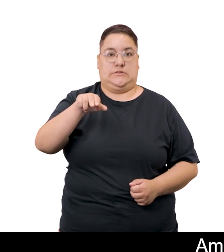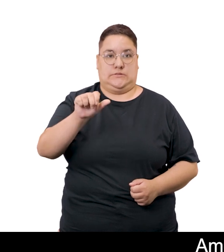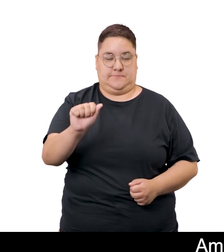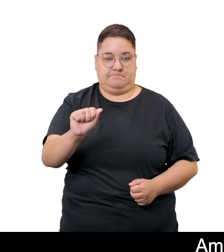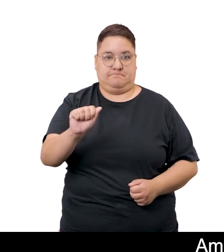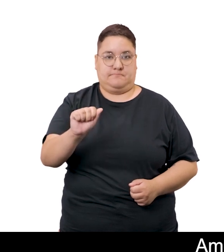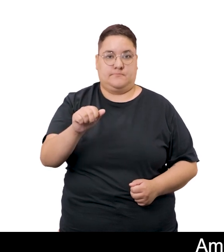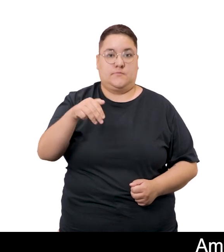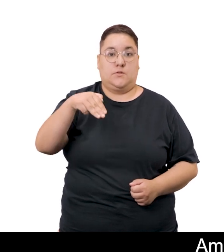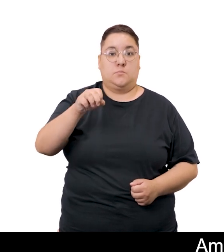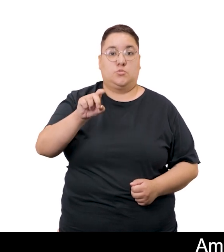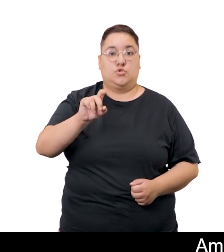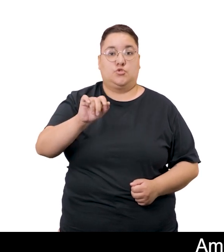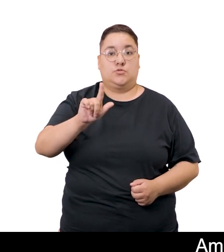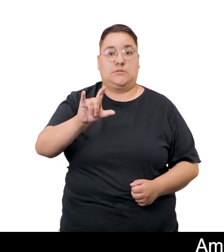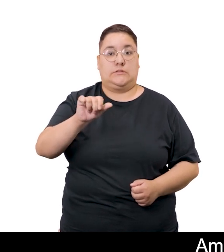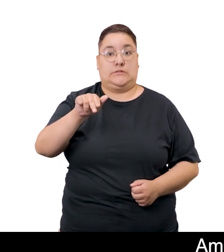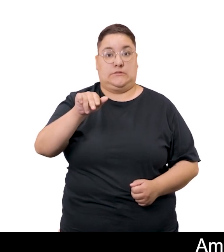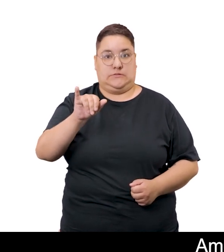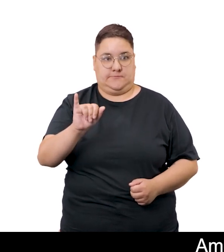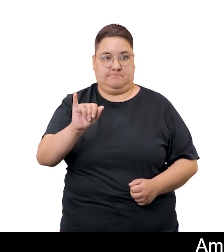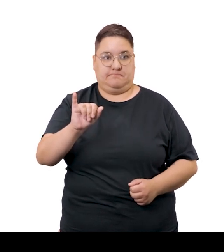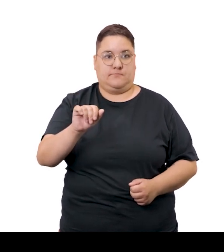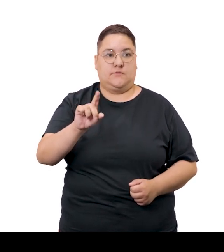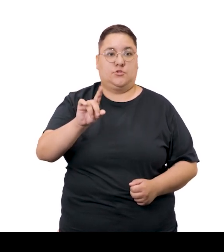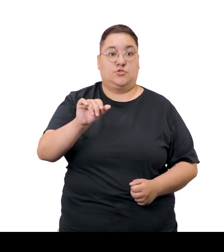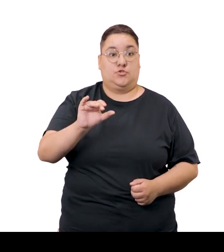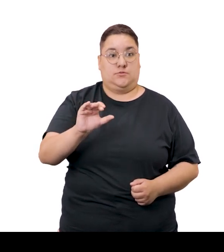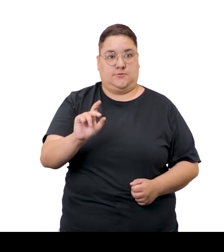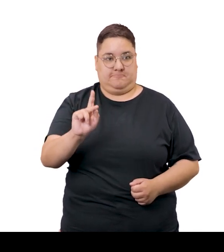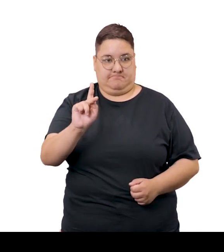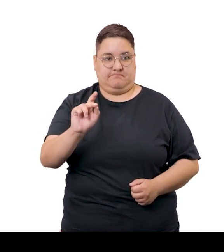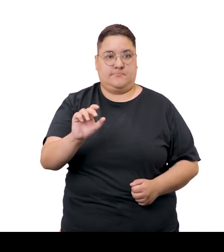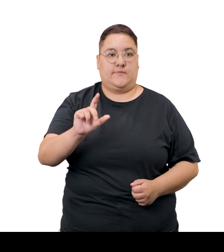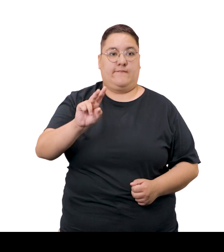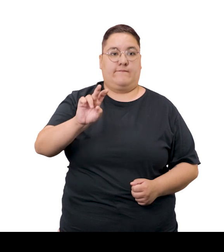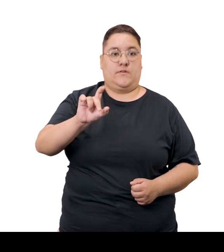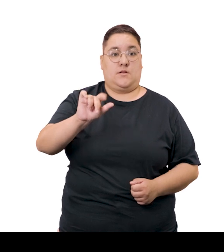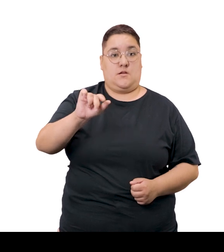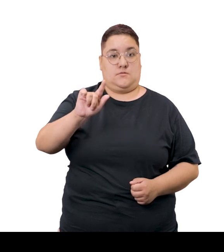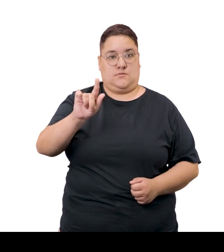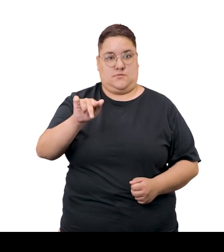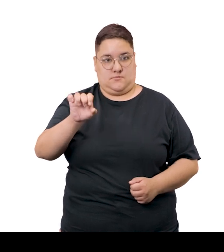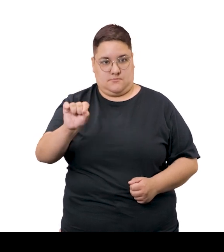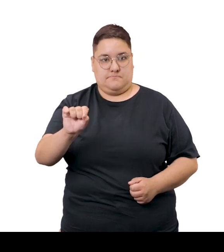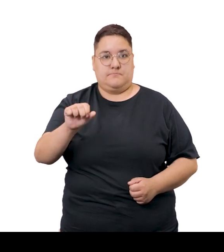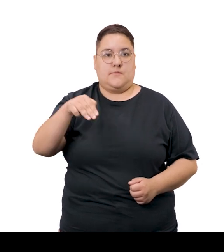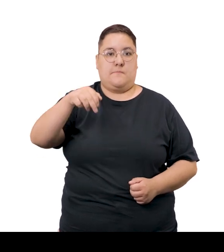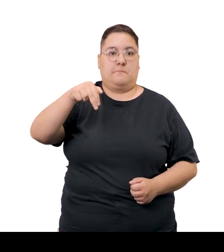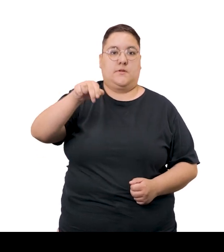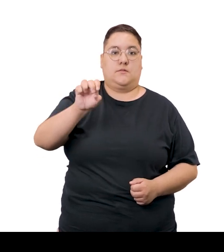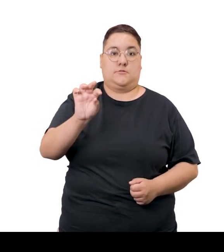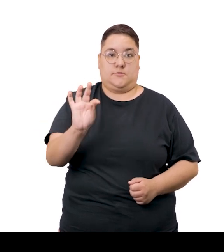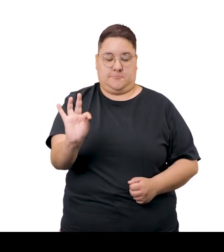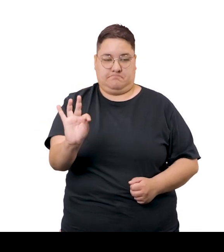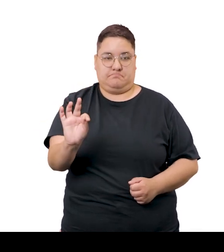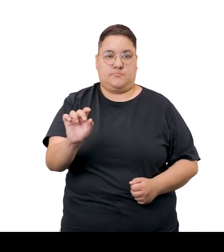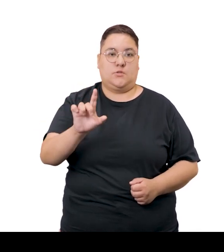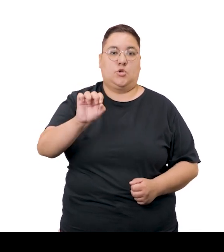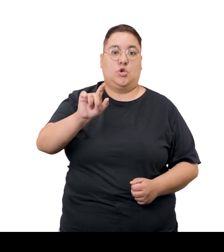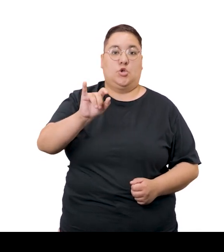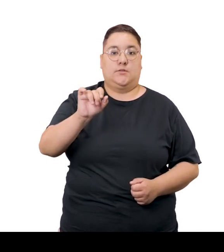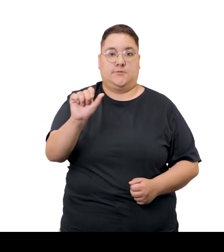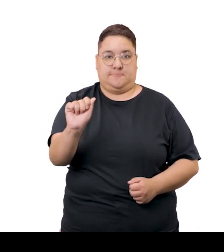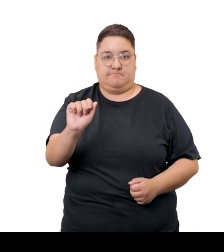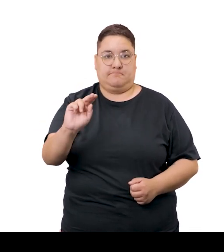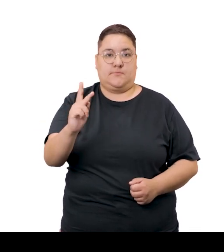Dyck, Diego Velázquez, Eduard Manet, Francisco Goya e Lucientes, Frans Hals, Giovanni